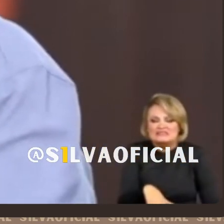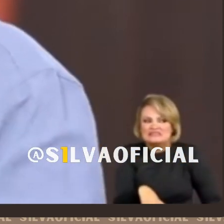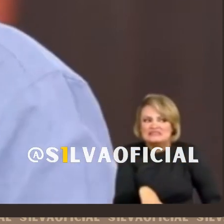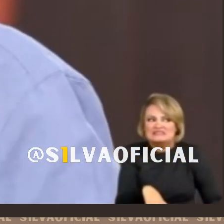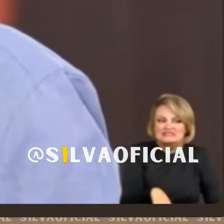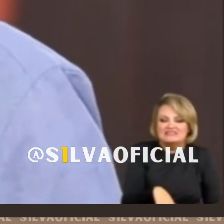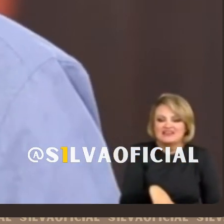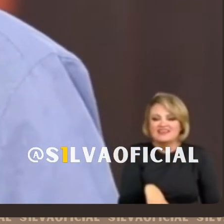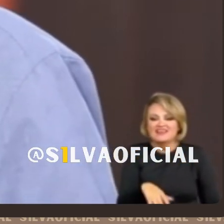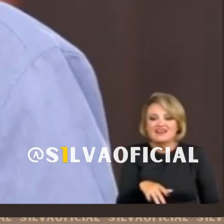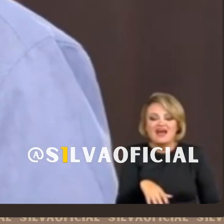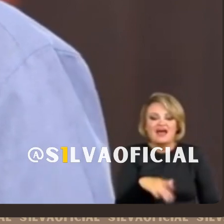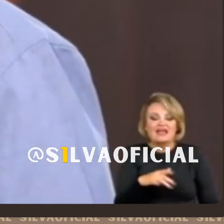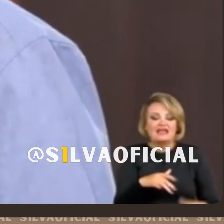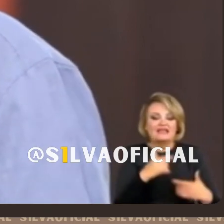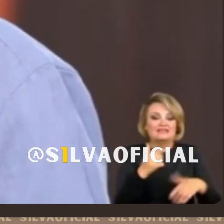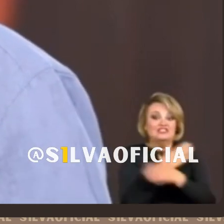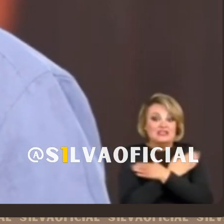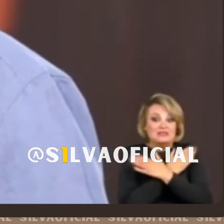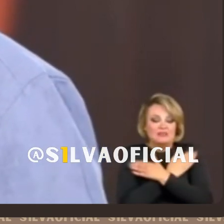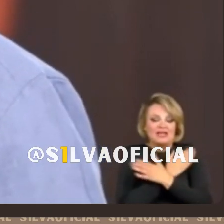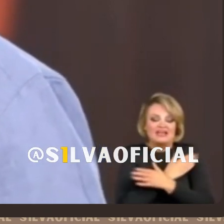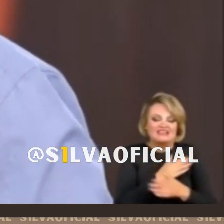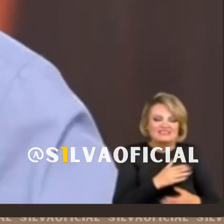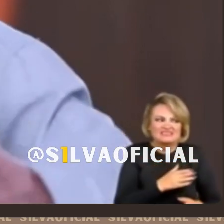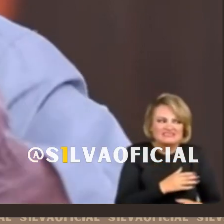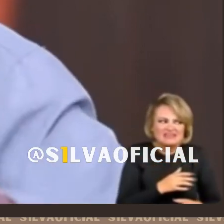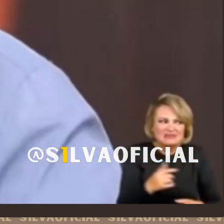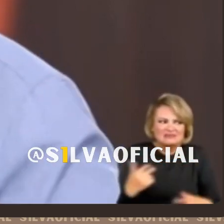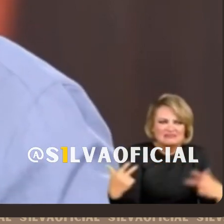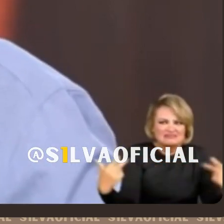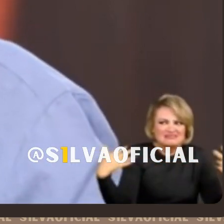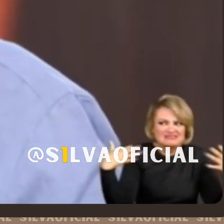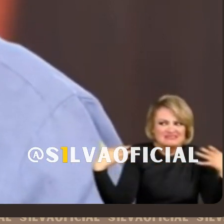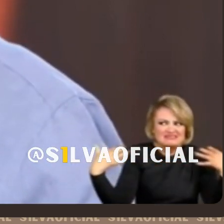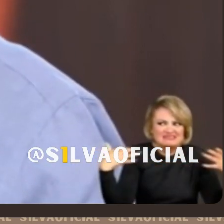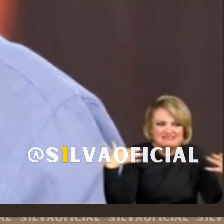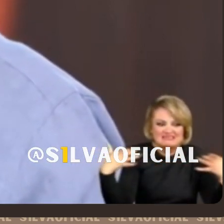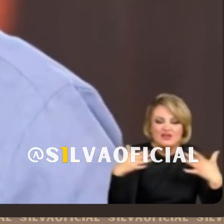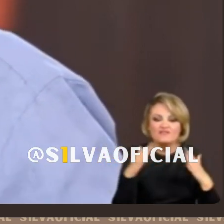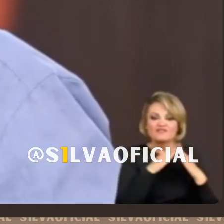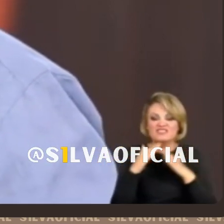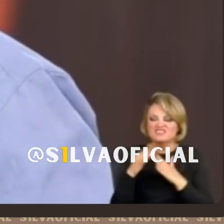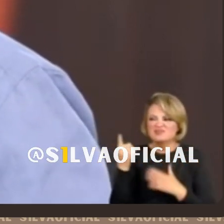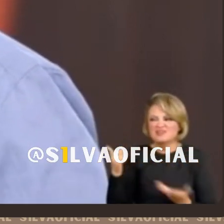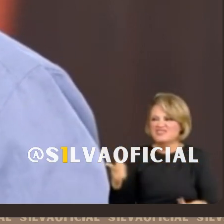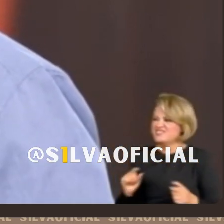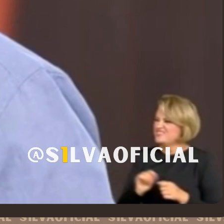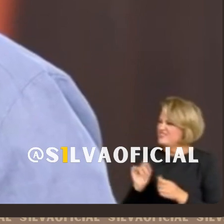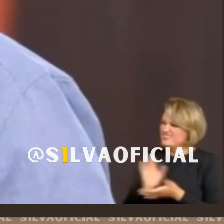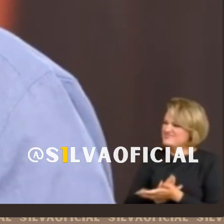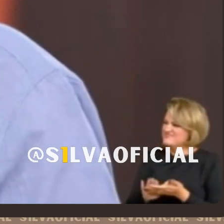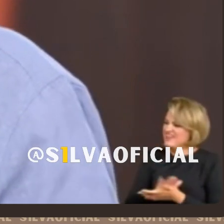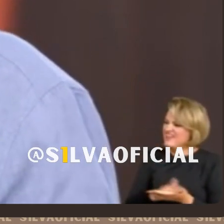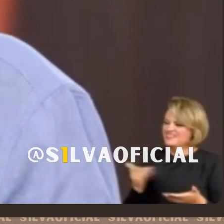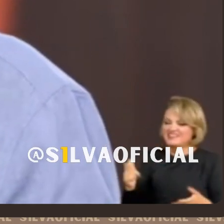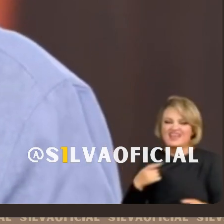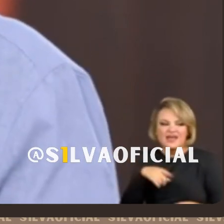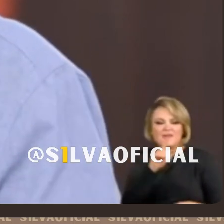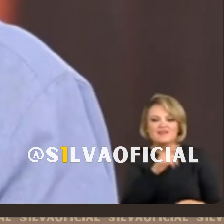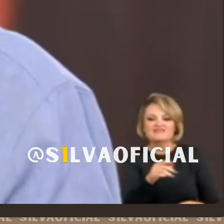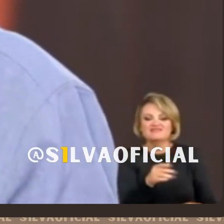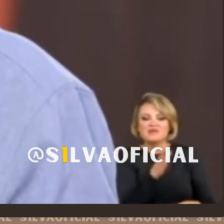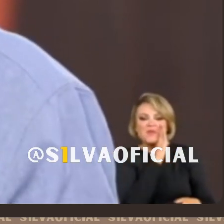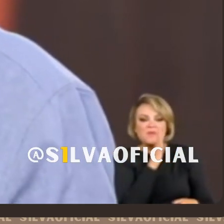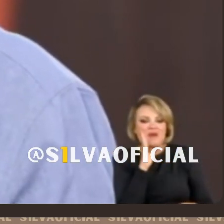não quer mais sair na rua porque ele não quer que os vizinhos vejam ele vagabundando. Ele para de ir no bar tomar cervejinha, ele para de ir no bar jogar dominó. Sabe,